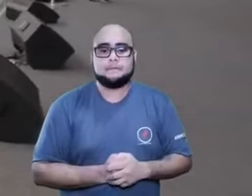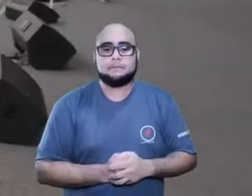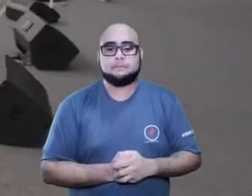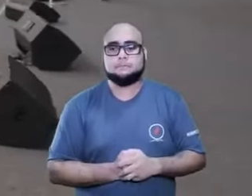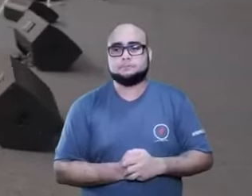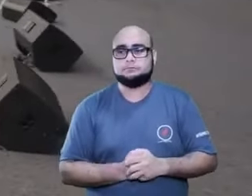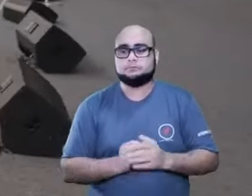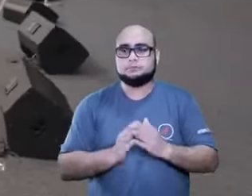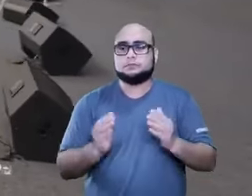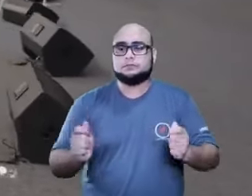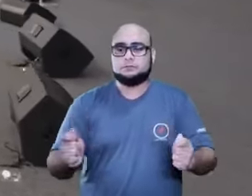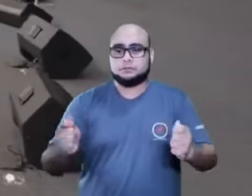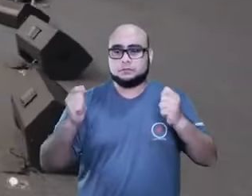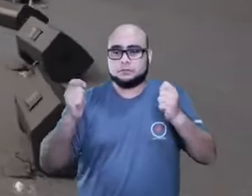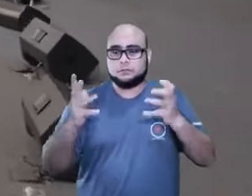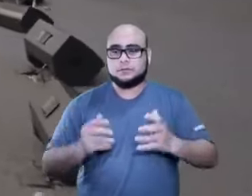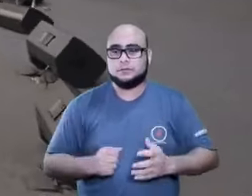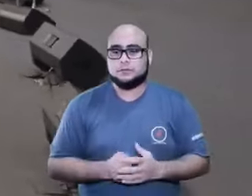Aleluia.